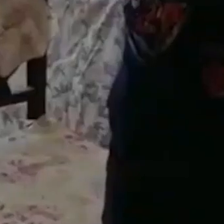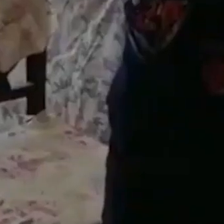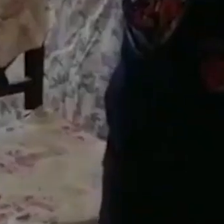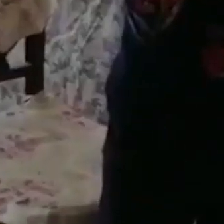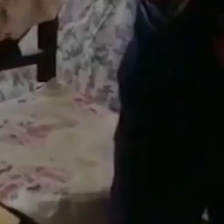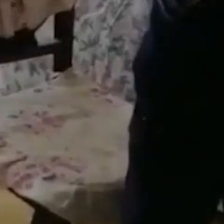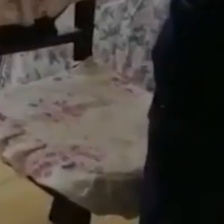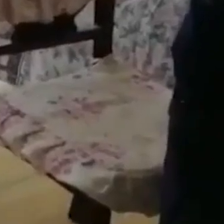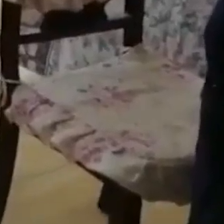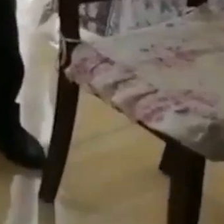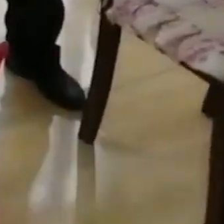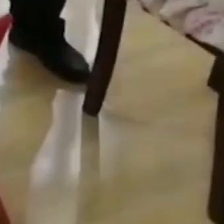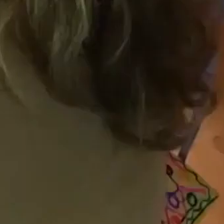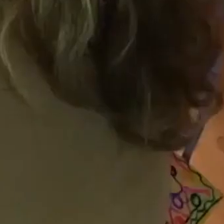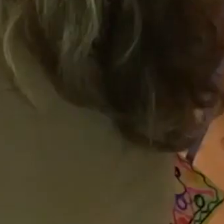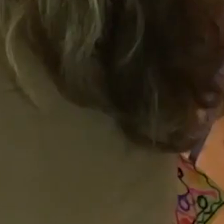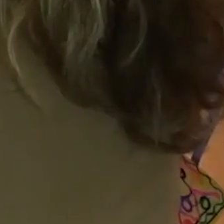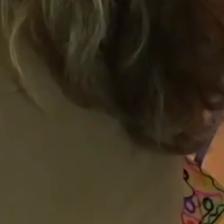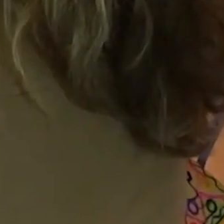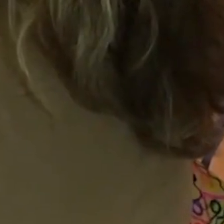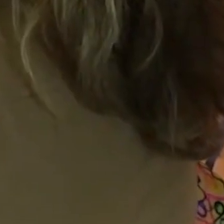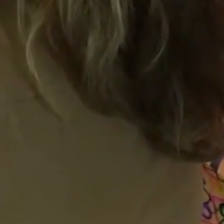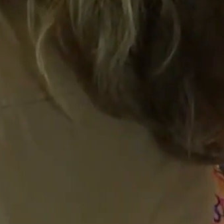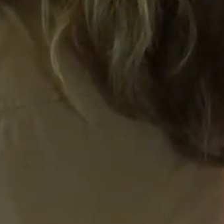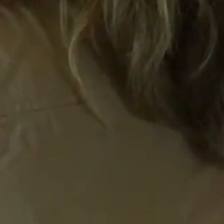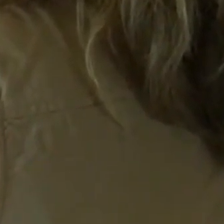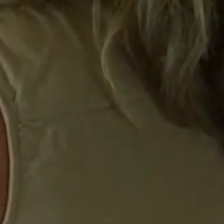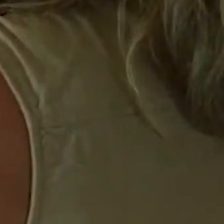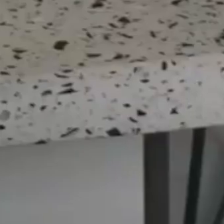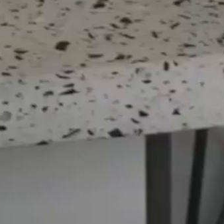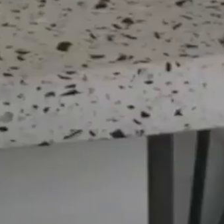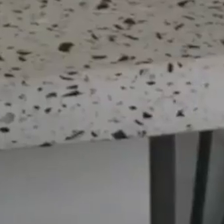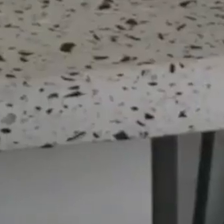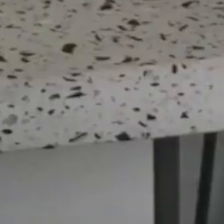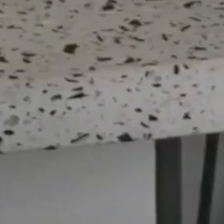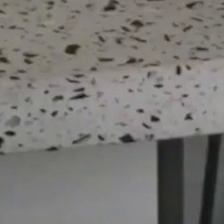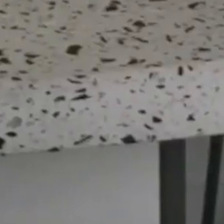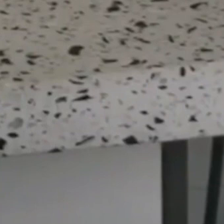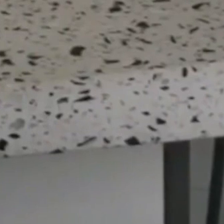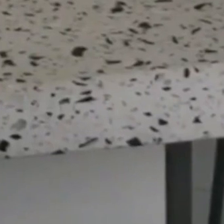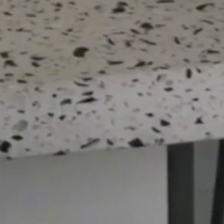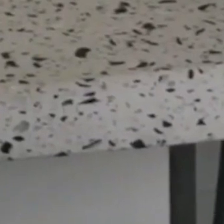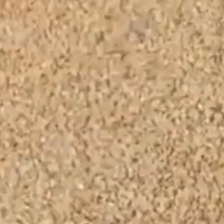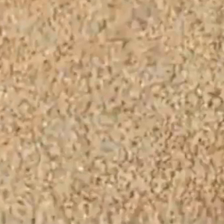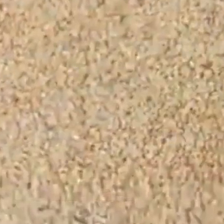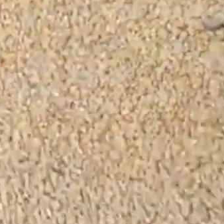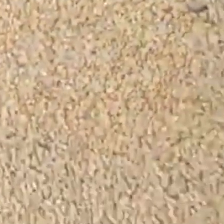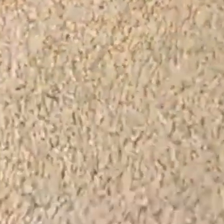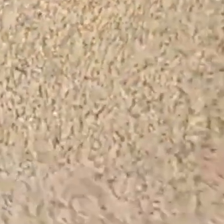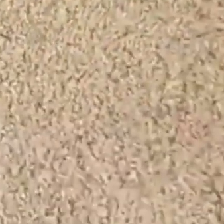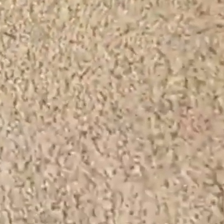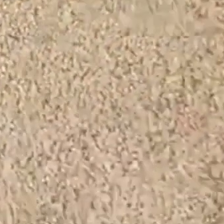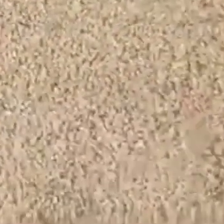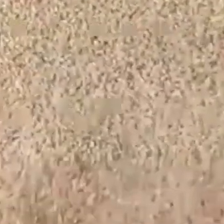vai voltar este domingo a recitar a oração mariana de Regina Coeli desde a janela do apartamento